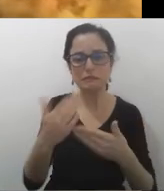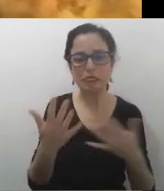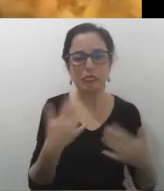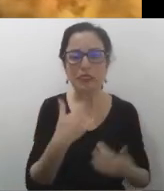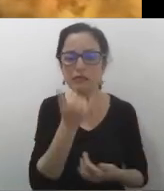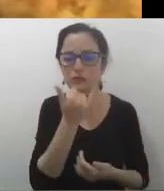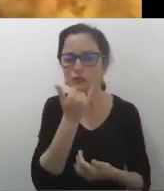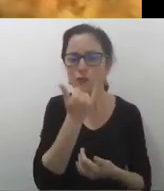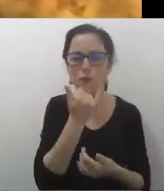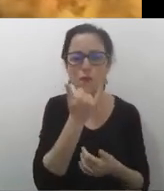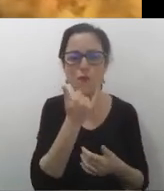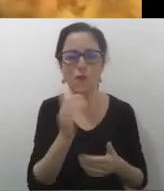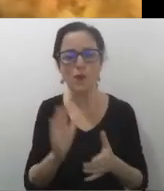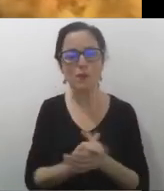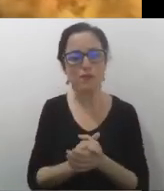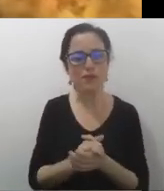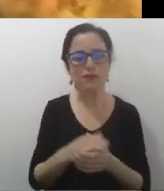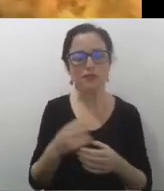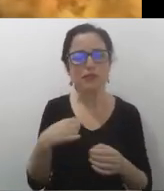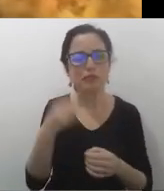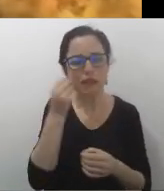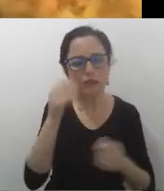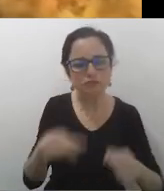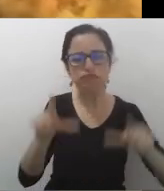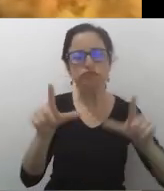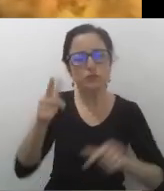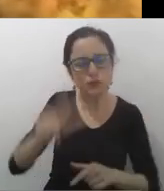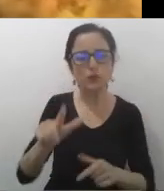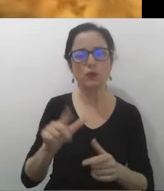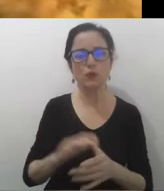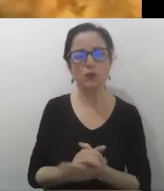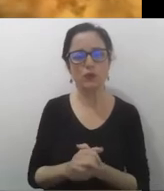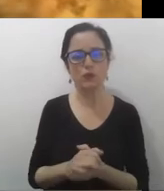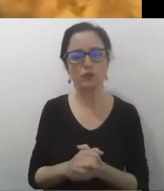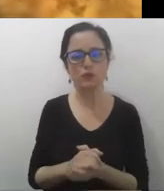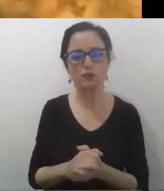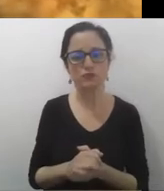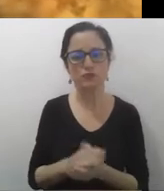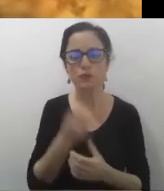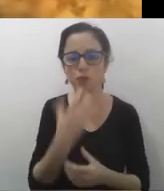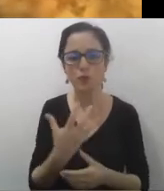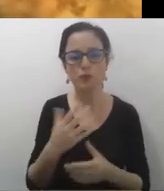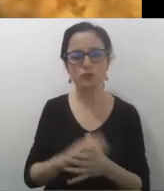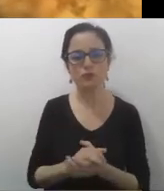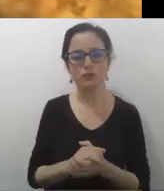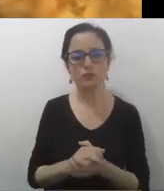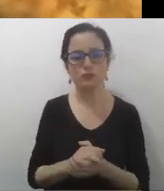Ai, ai, ai. Desktop. Desculpa, gente, estou aqui tentando compartilhar de novo.